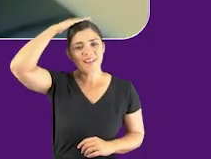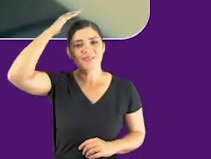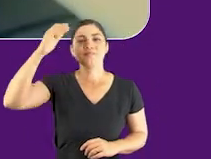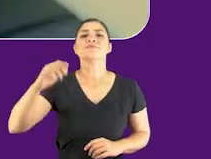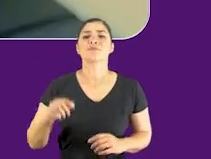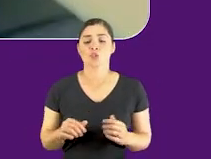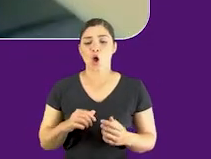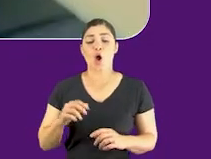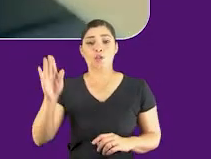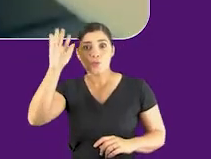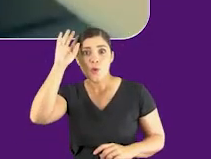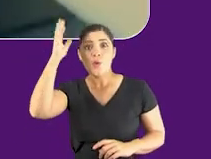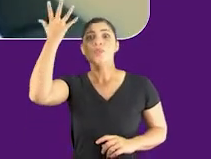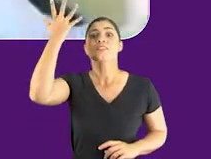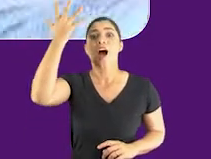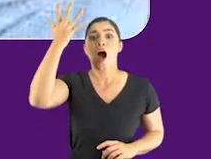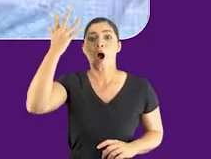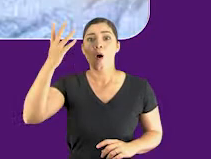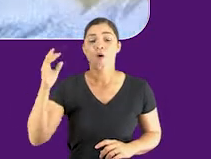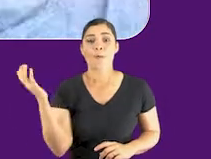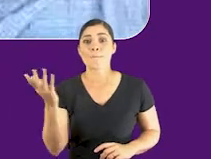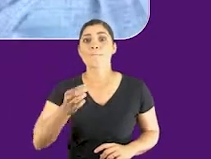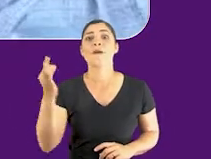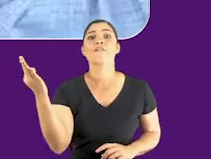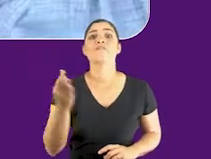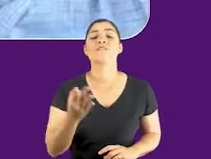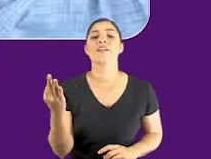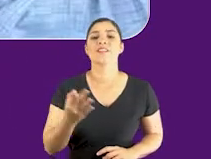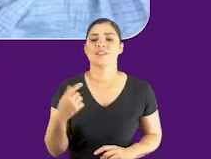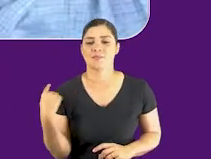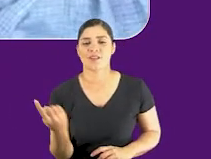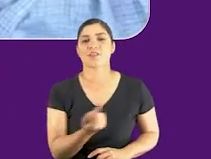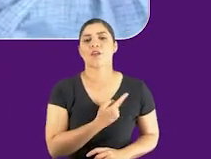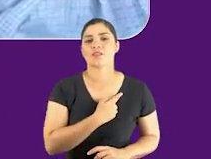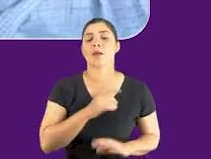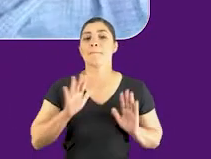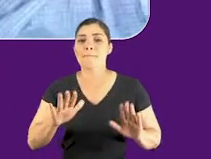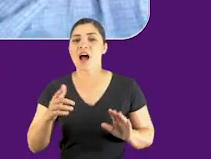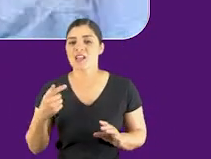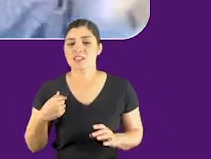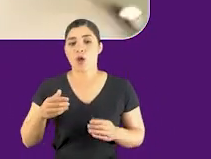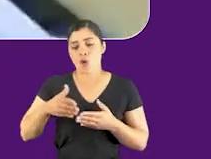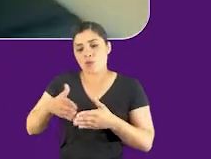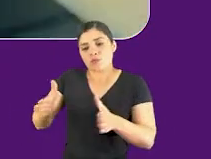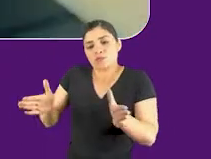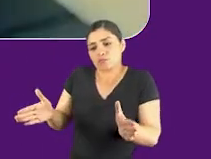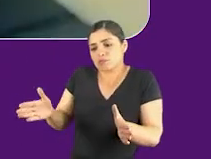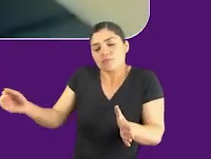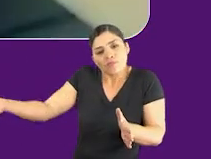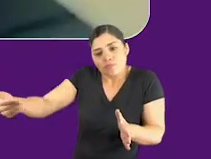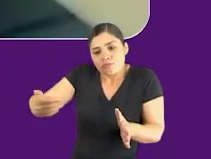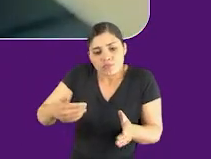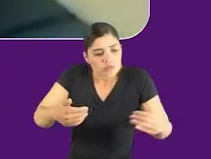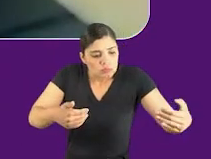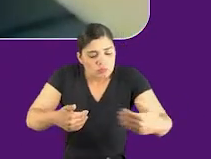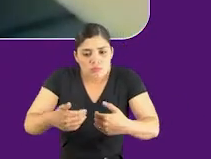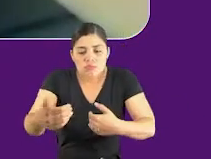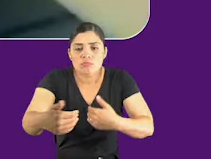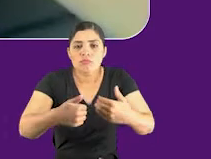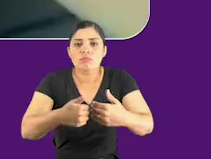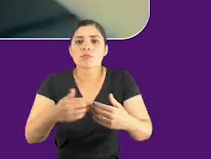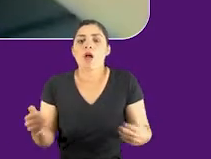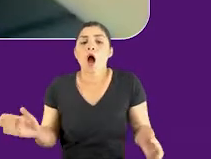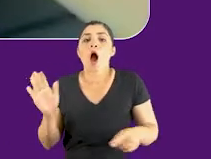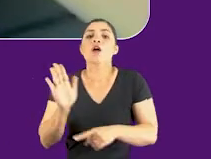pode ser excelente para ver mas se nós não nos abrirmos a trabalhar com ele com todos nós não vamos